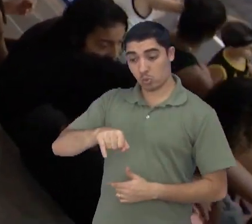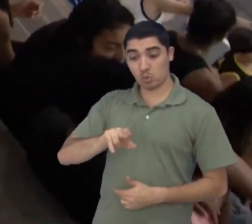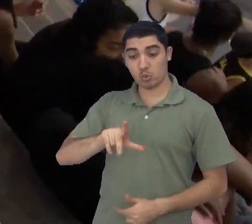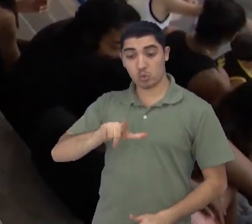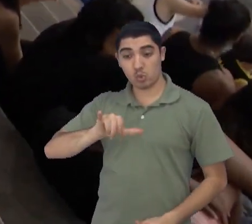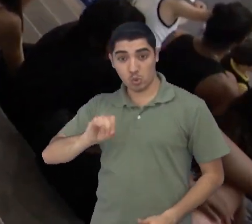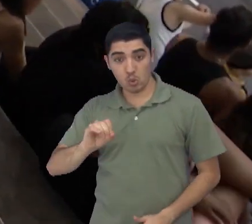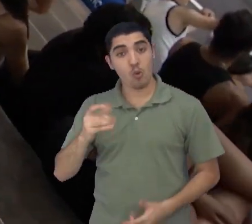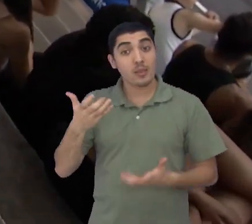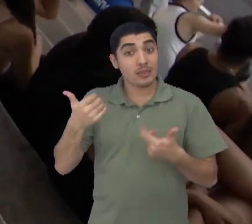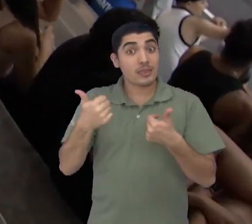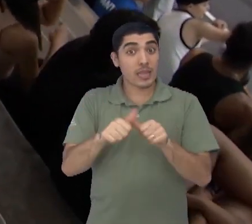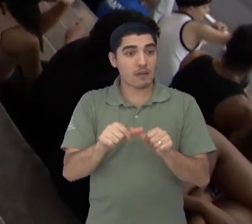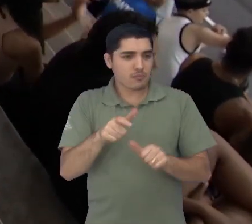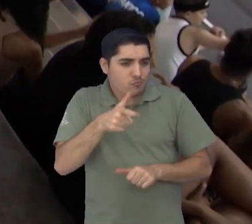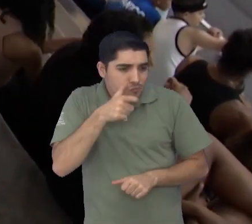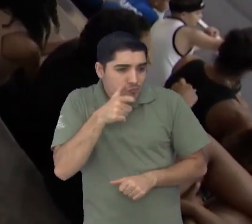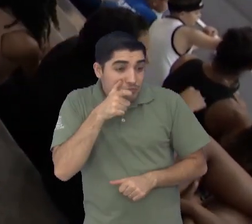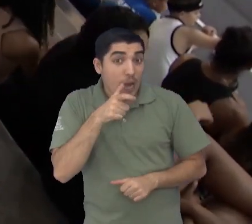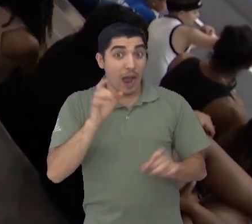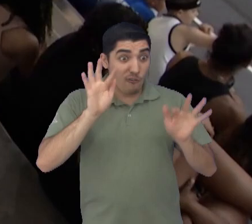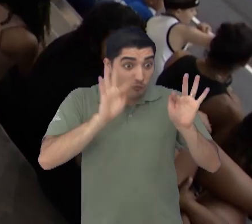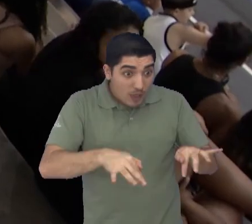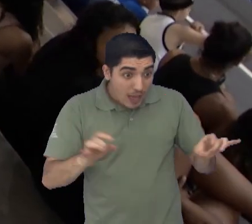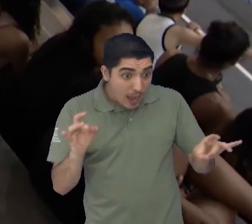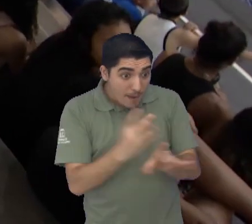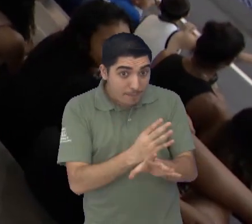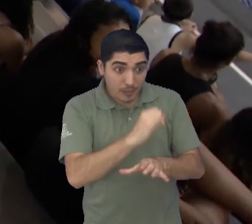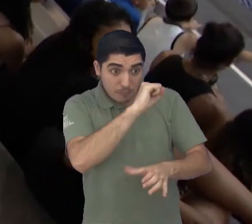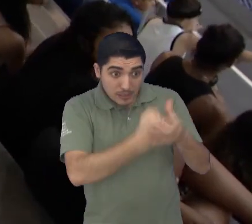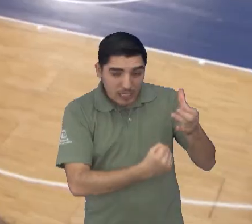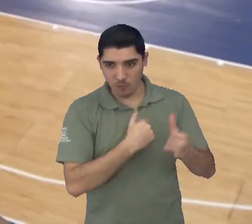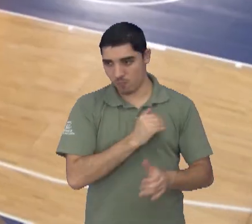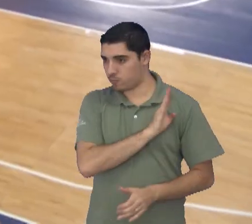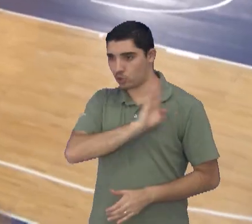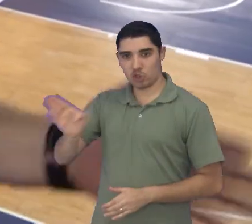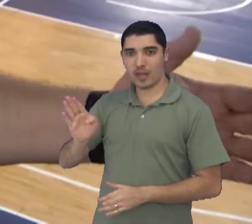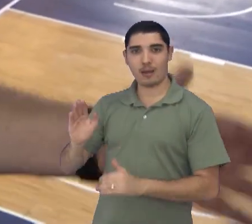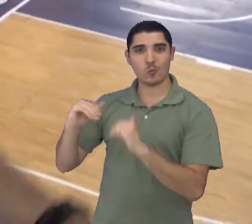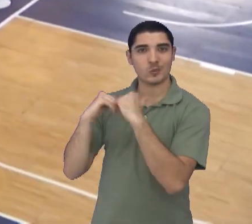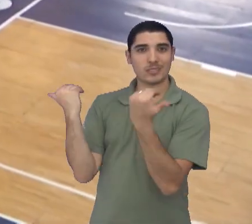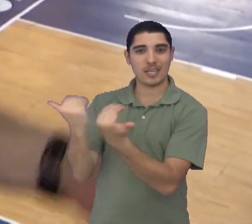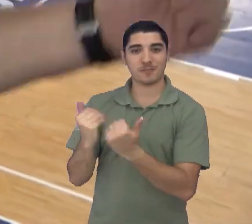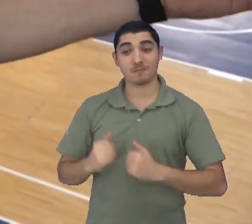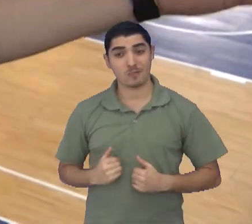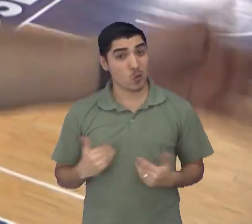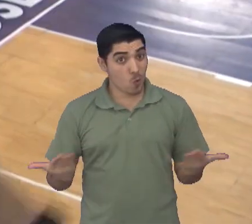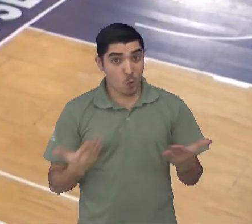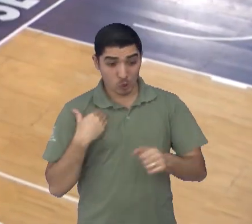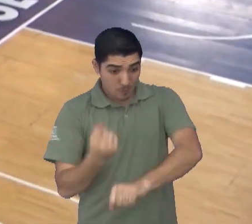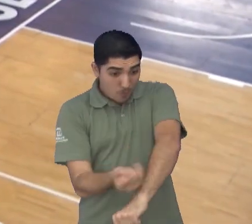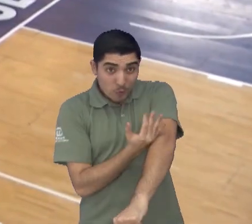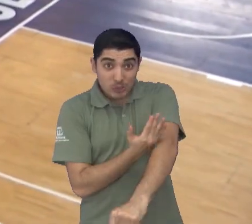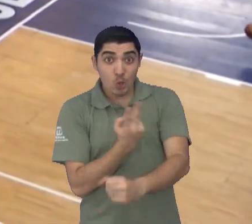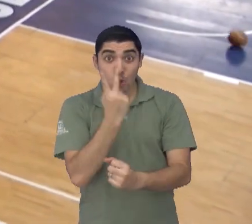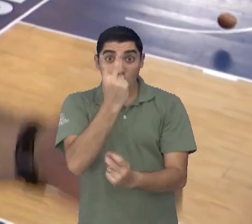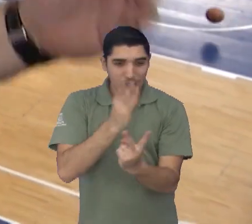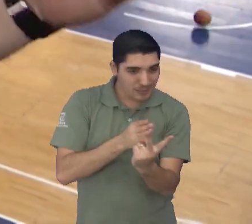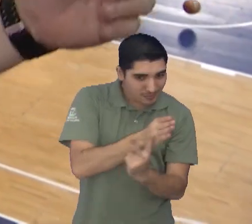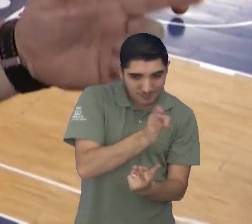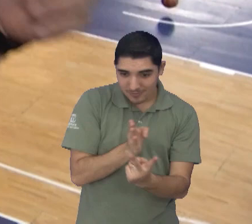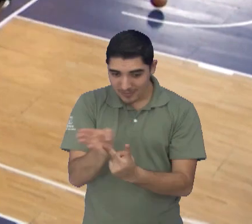pronto para ir ao Martins Pereira assim que o jogo no Lineu terminasse. Hoje é emoção em dupla, né? Vamos torcer aqui para o São José